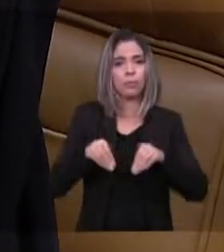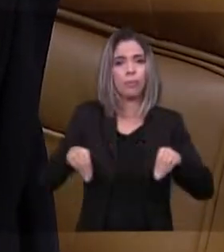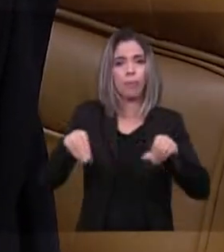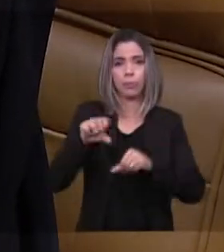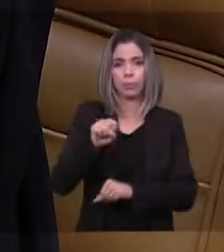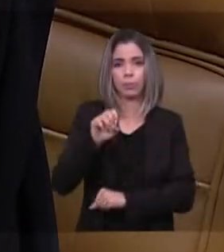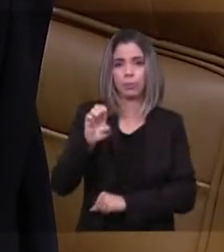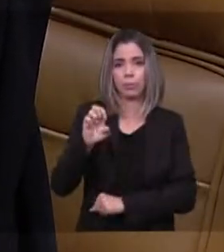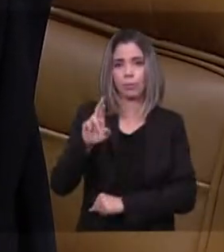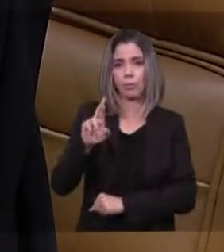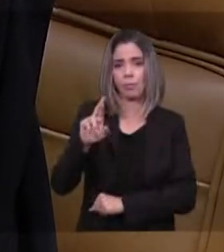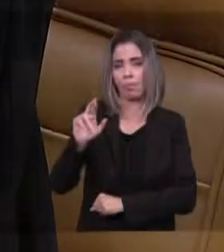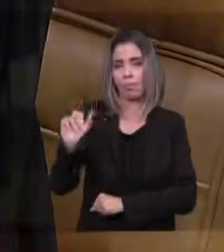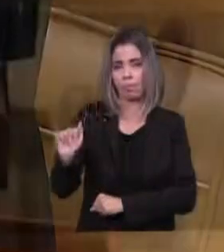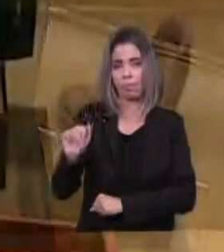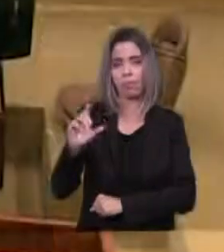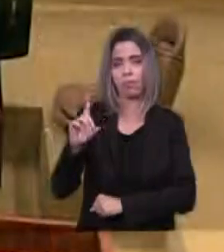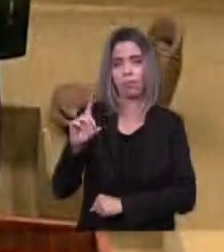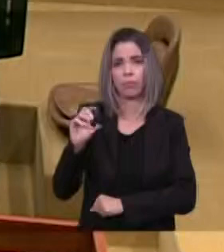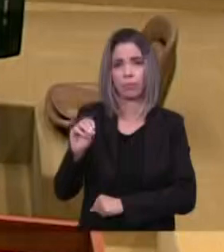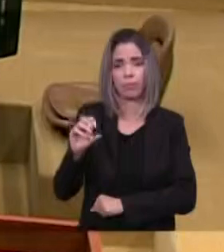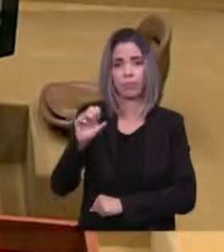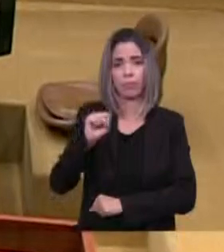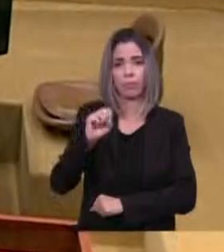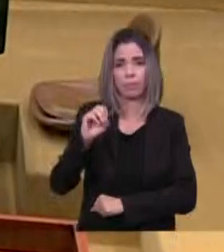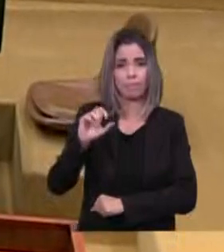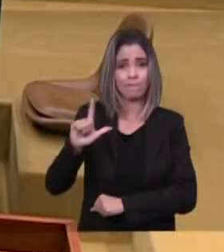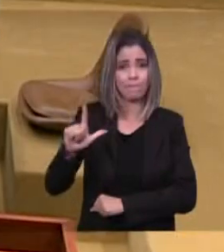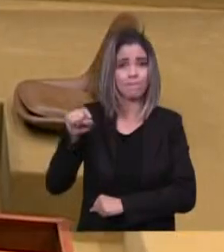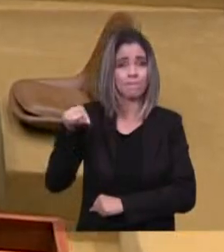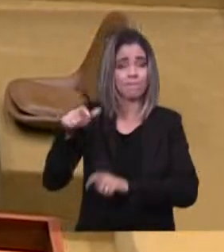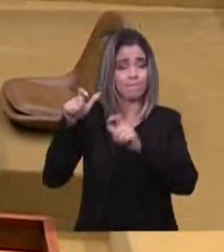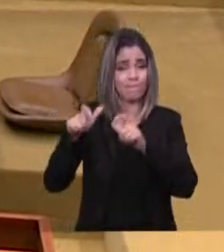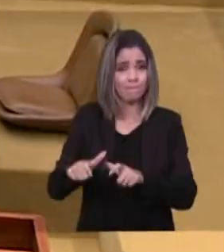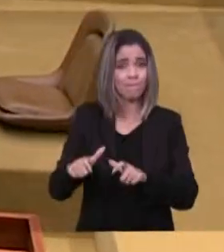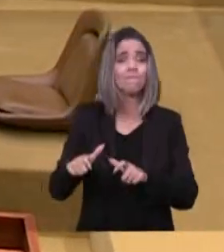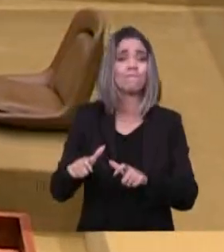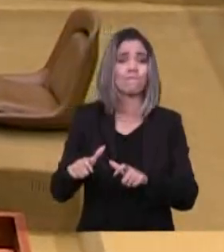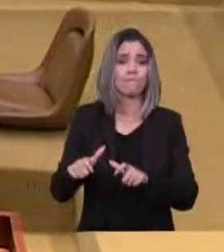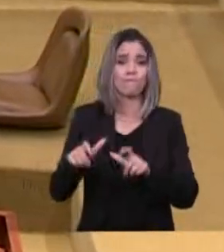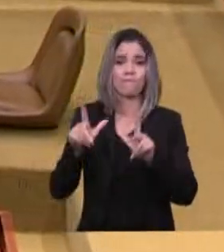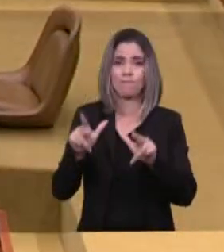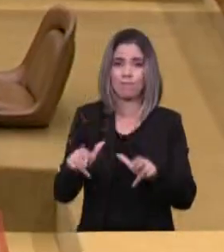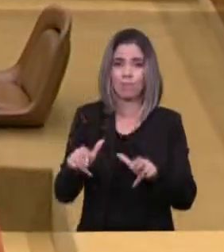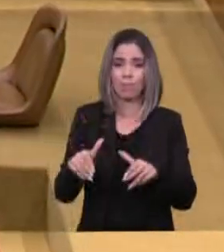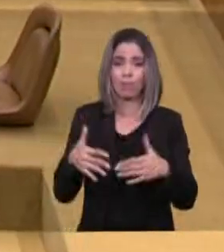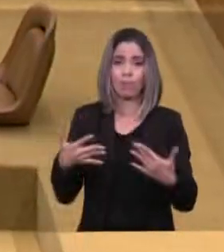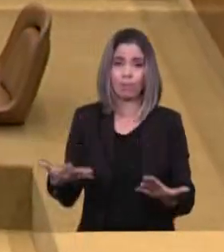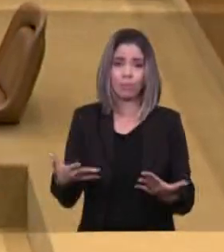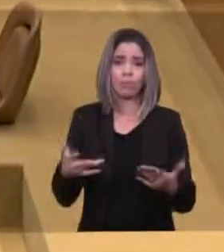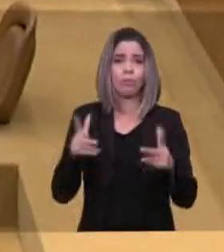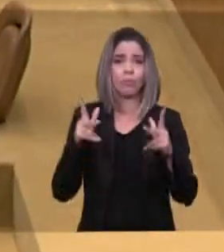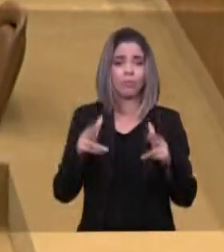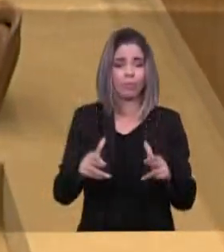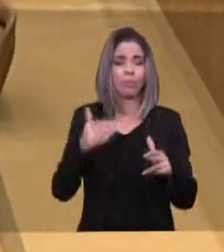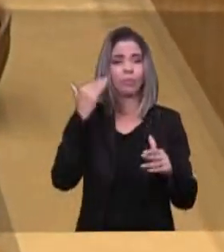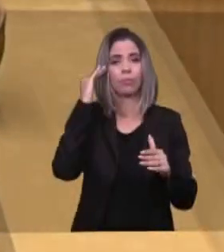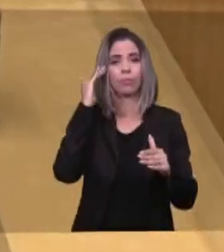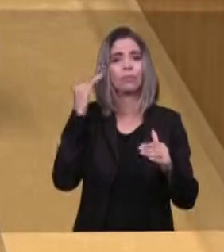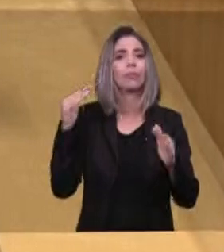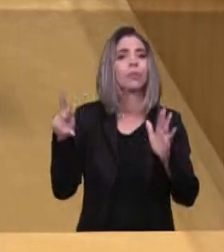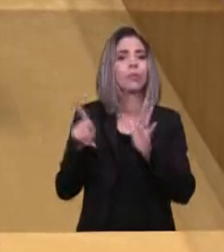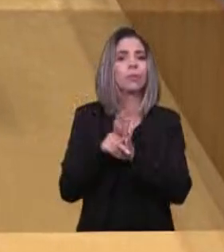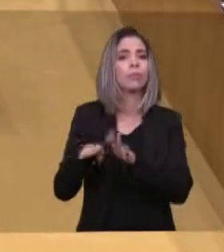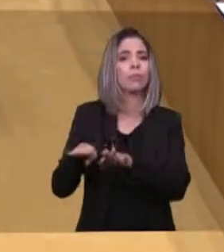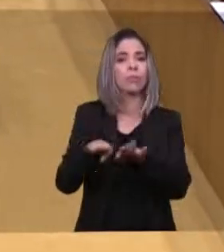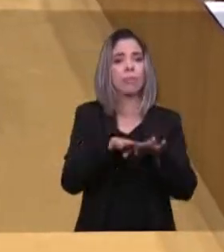transcrevo o julgamento daqueles embargos de declaração. Bem por isso, em consonância com o entendimento repisado no âmbito dos